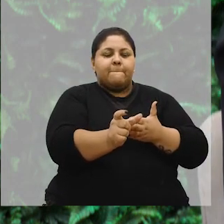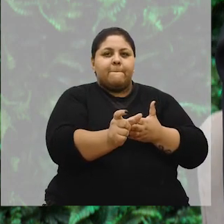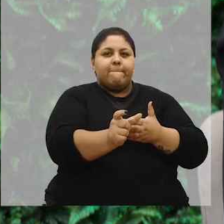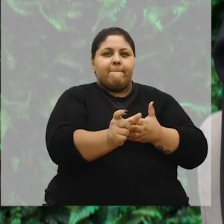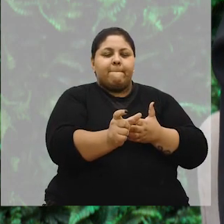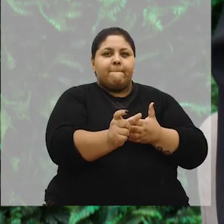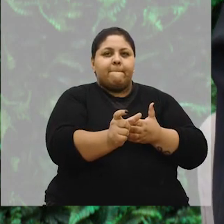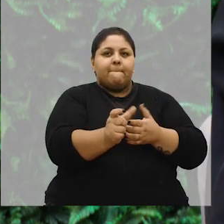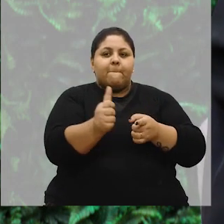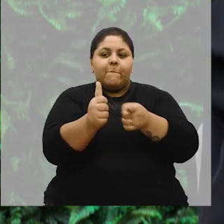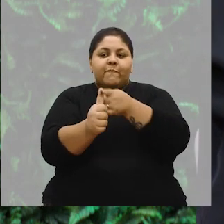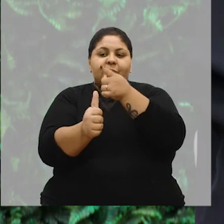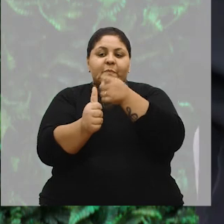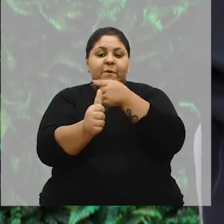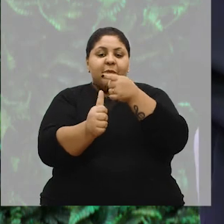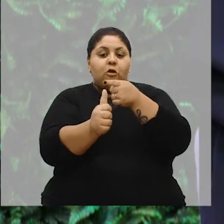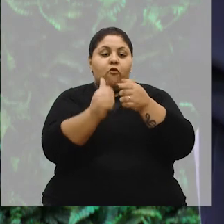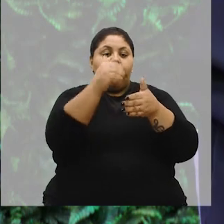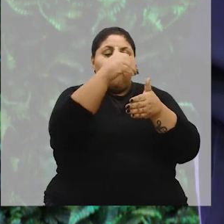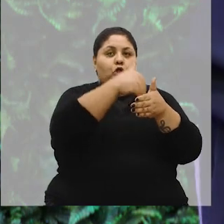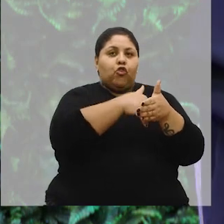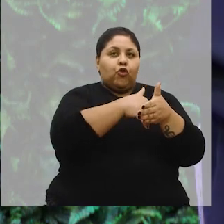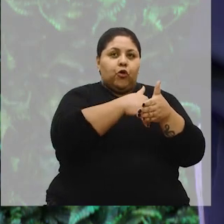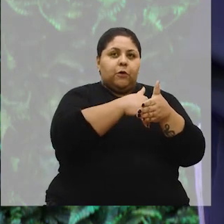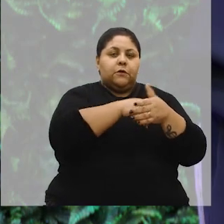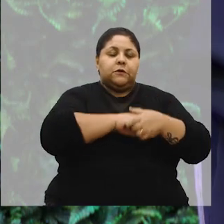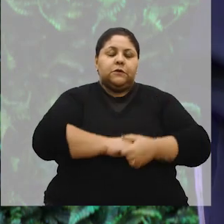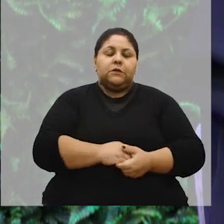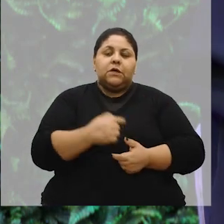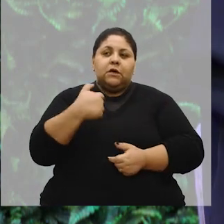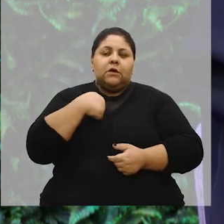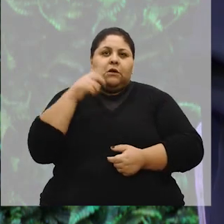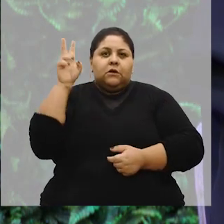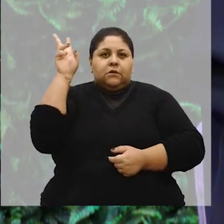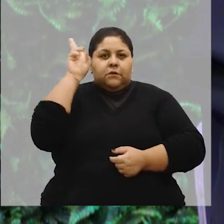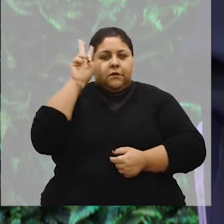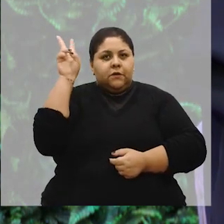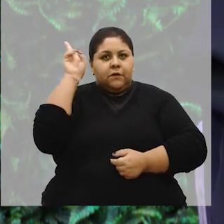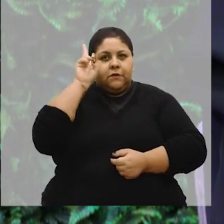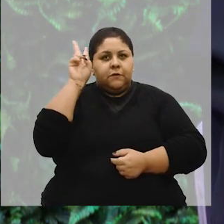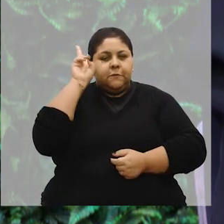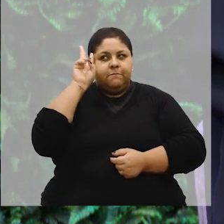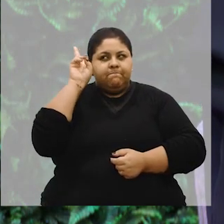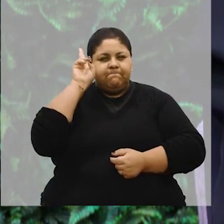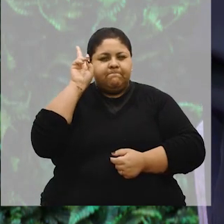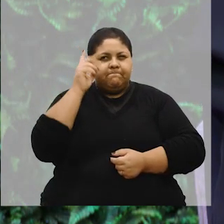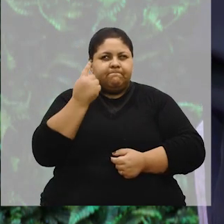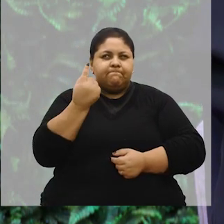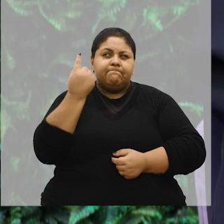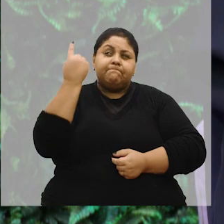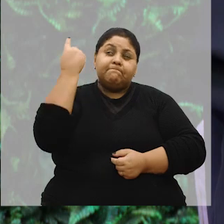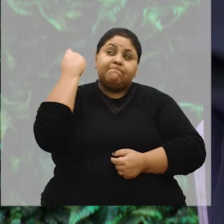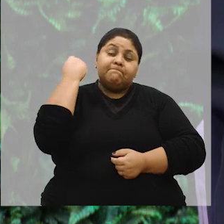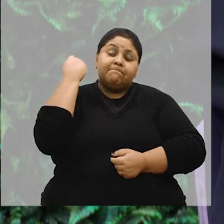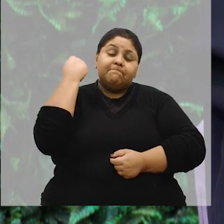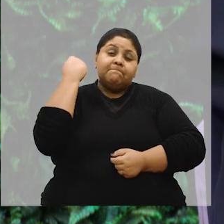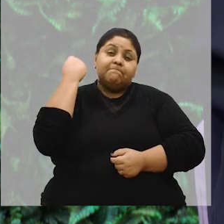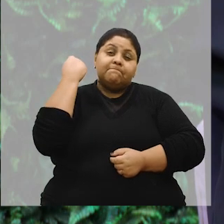de primeiro voto, né? E aí eu lembrei, e estou lembrando,